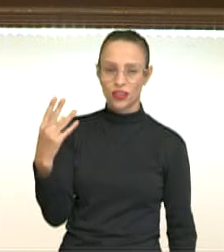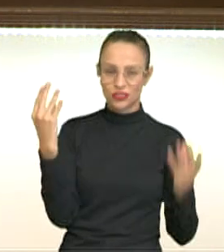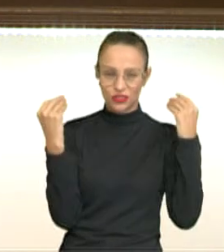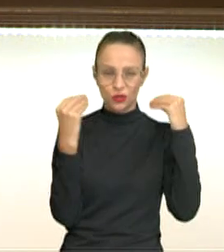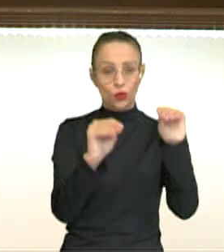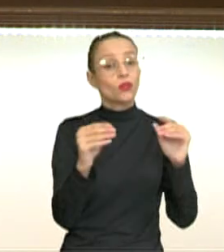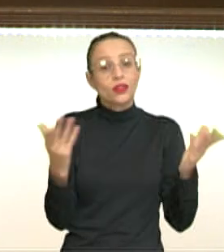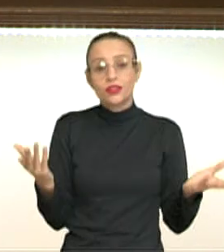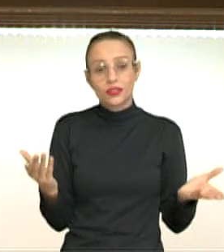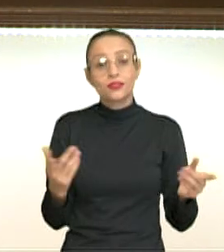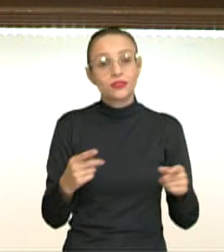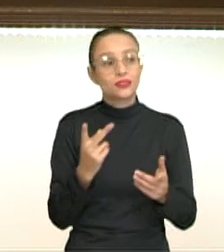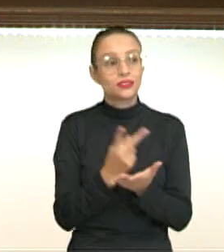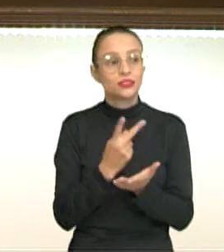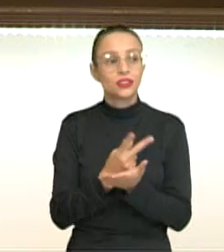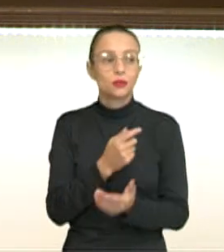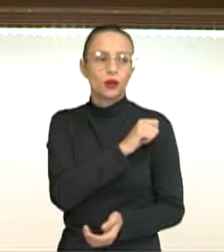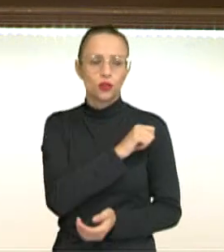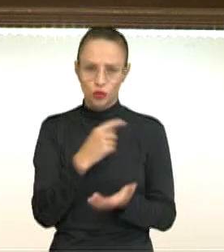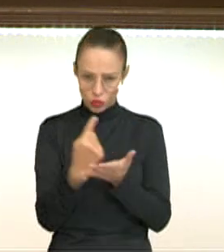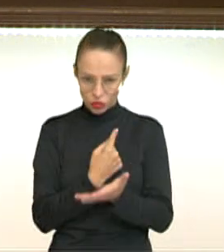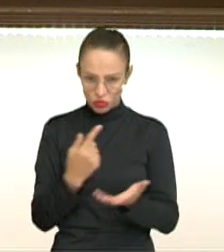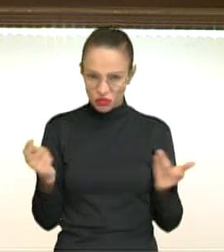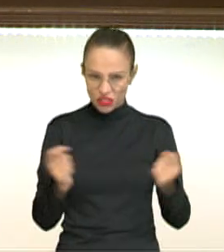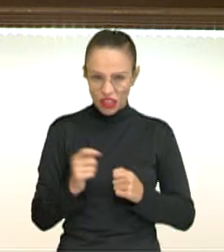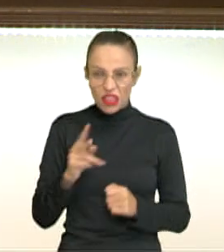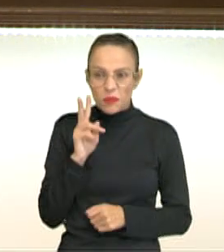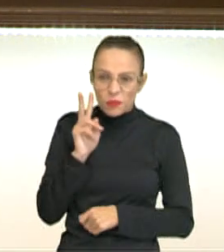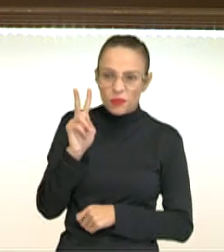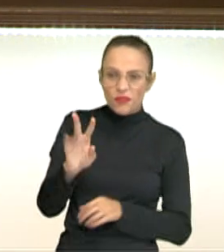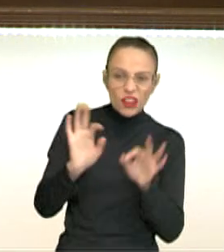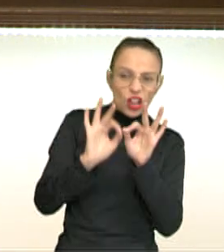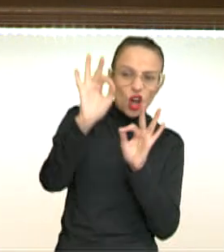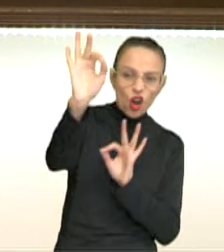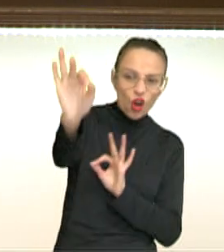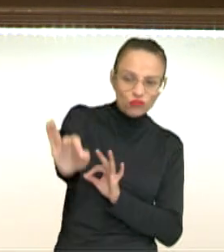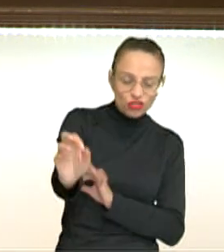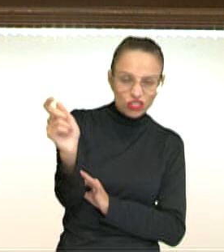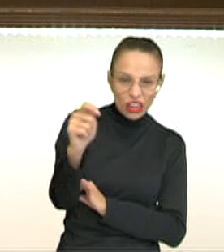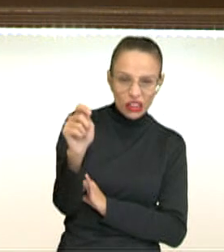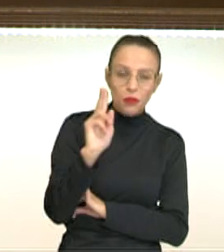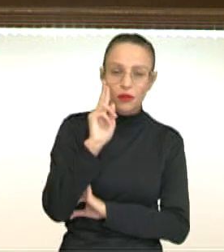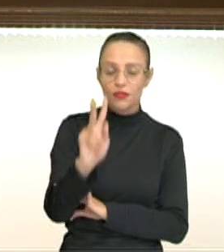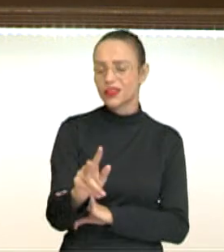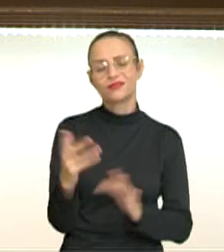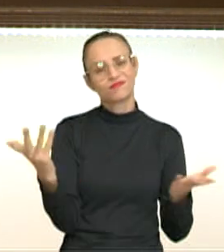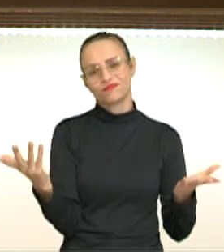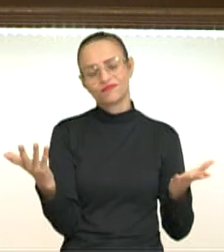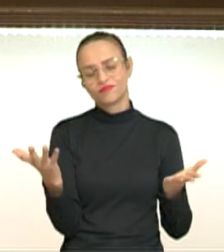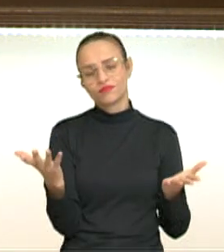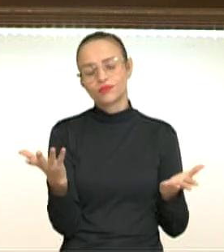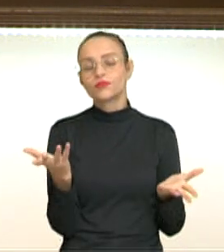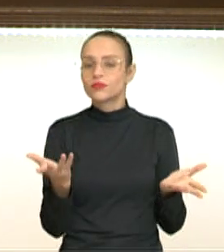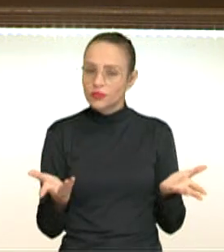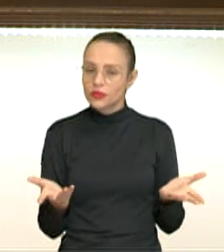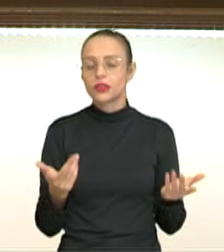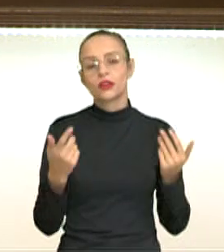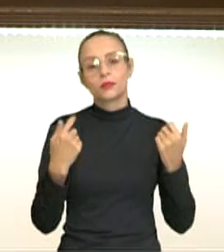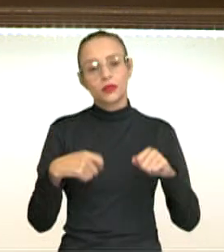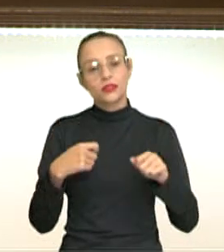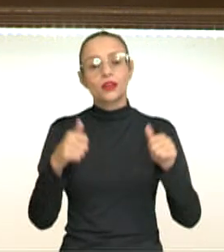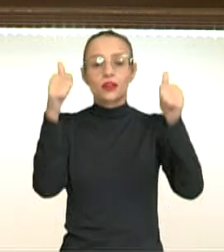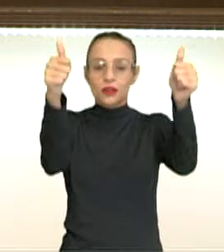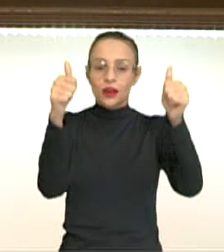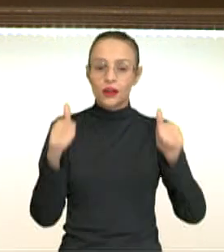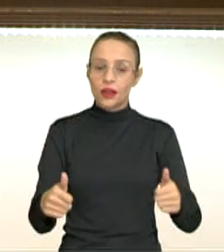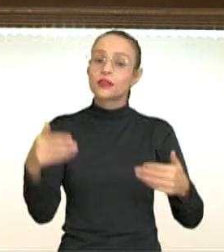cartaz? É o que os alunos sempre me perguntam. Será que as pessoas vão conseguir ver de longe? Aquilo vai chamar a atenção das pessoas? Então o